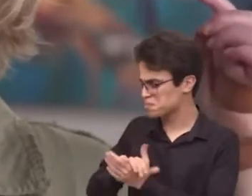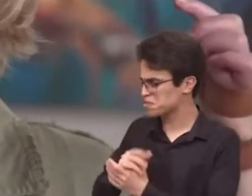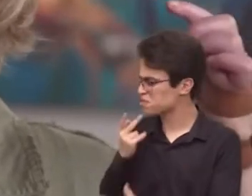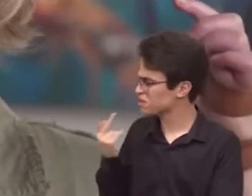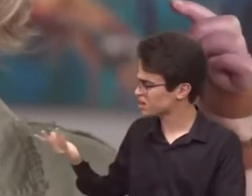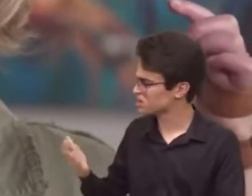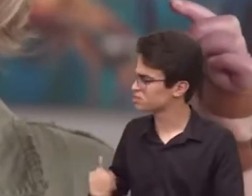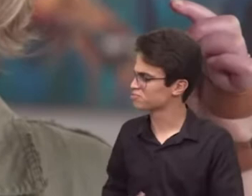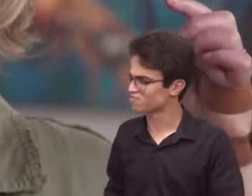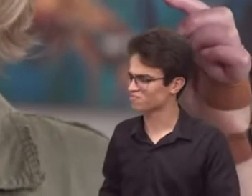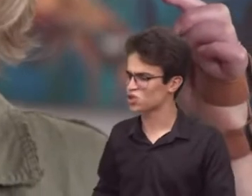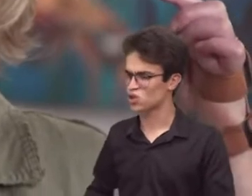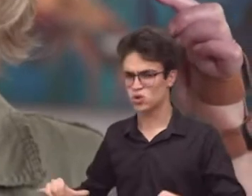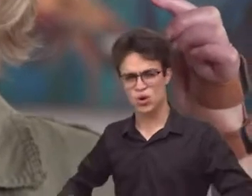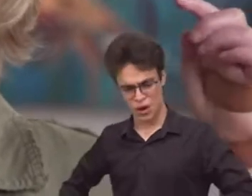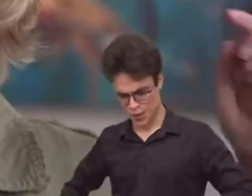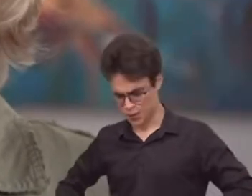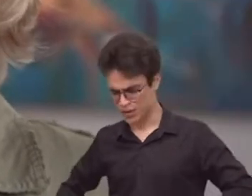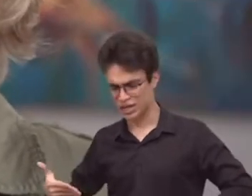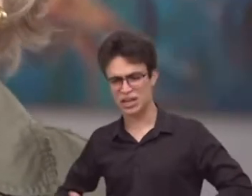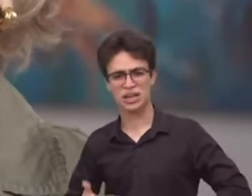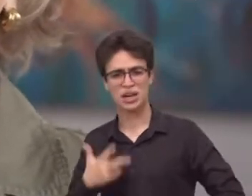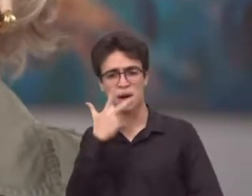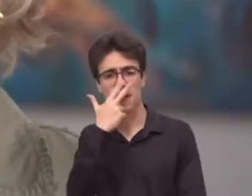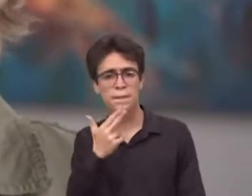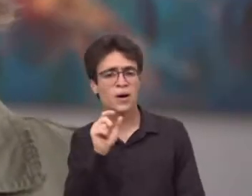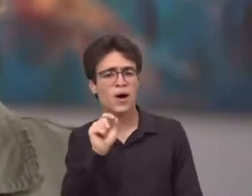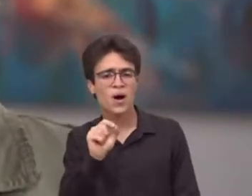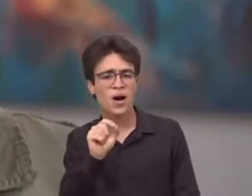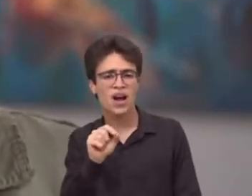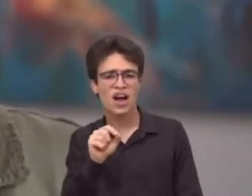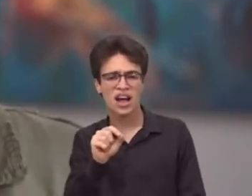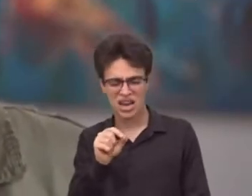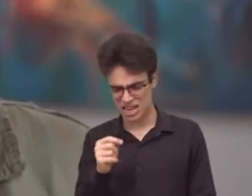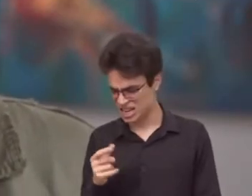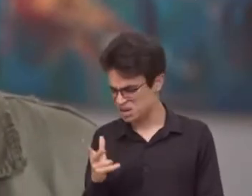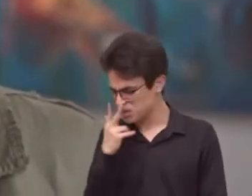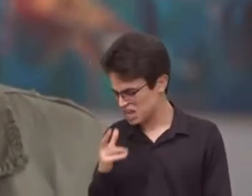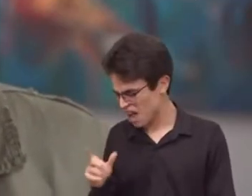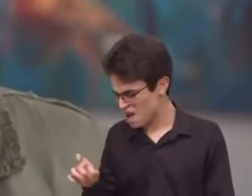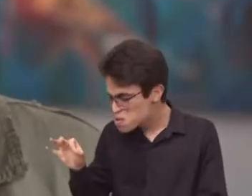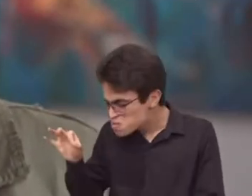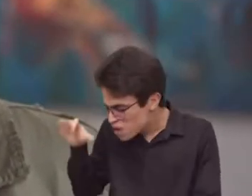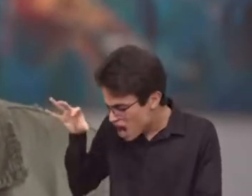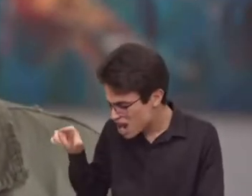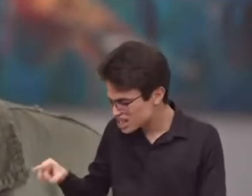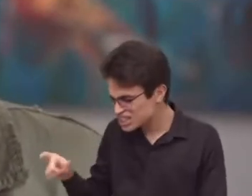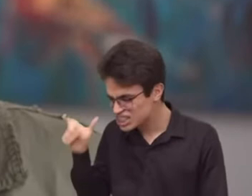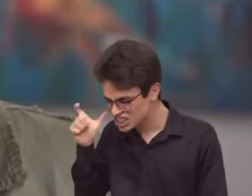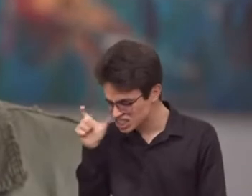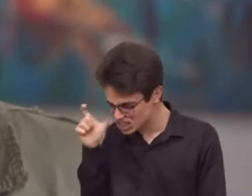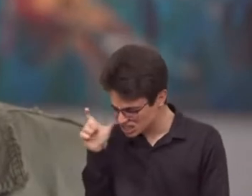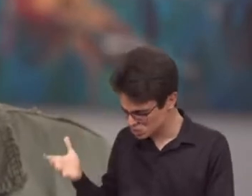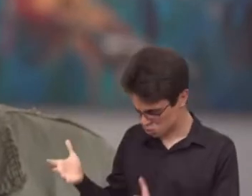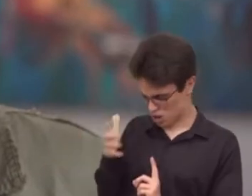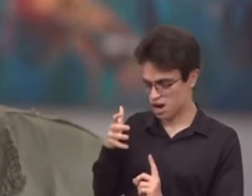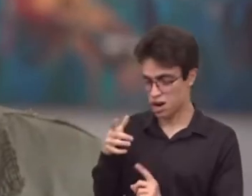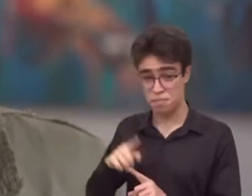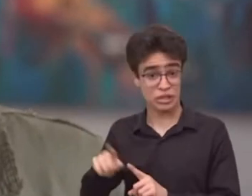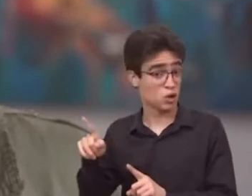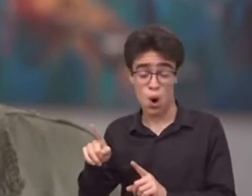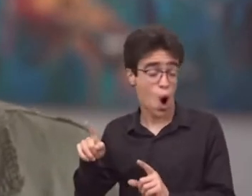carro sofrimento é como se fosse um respingo que vem do inferno isso é horrível